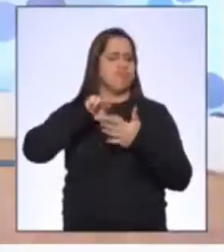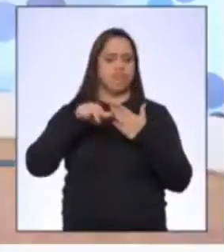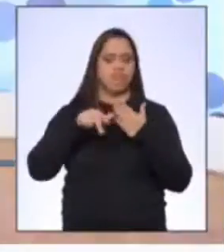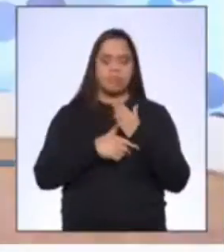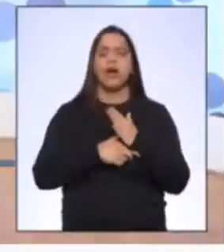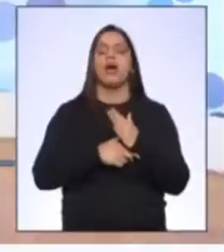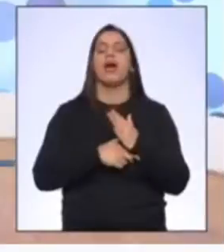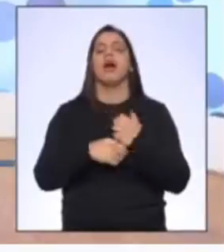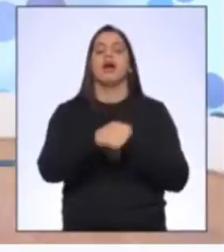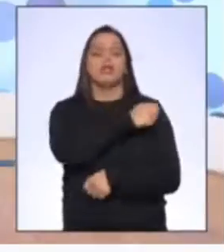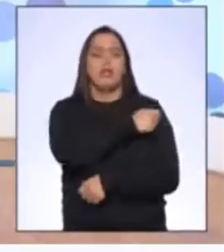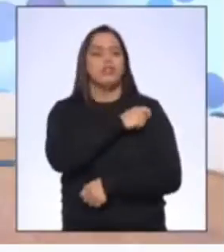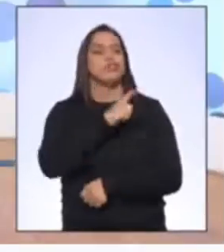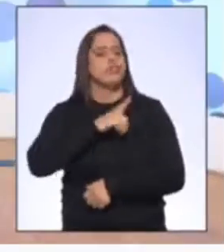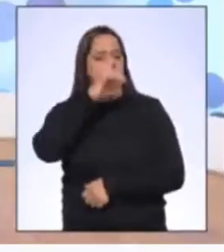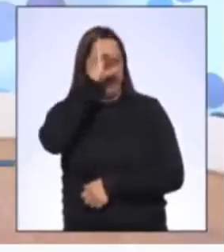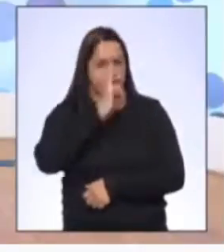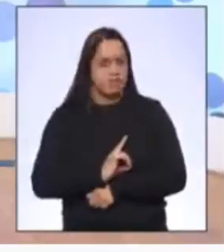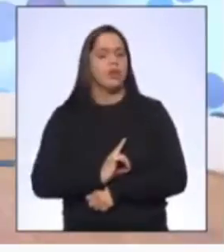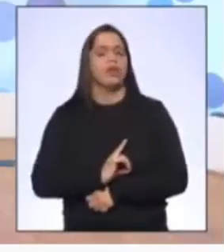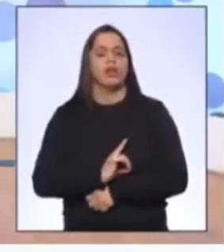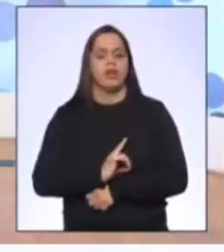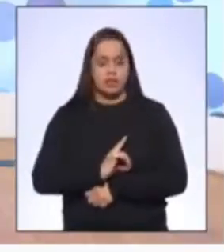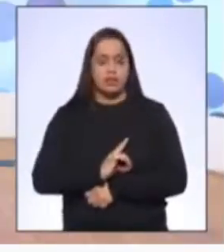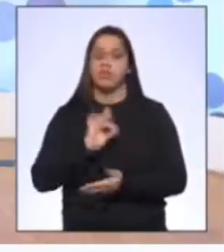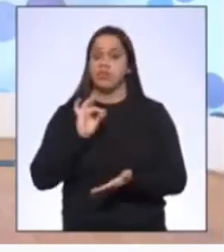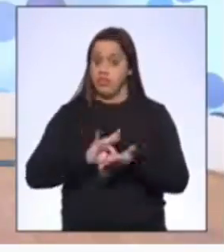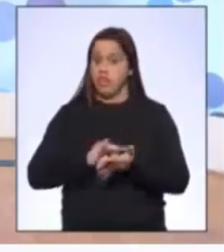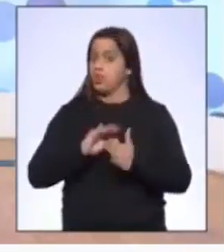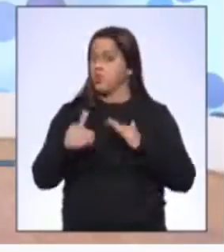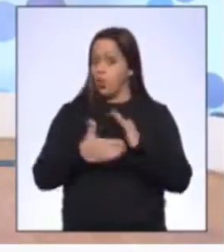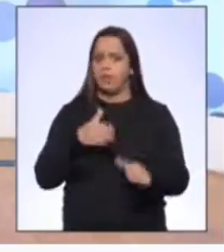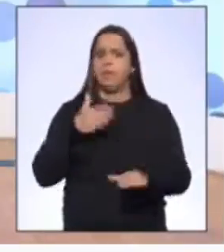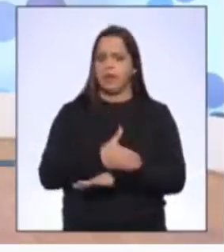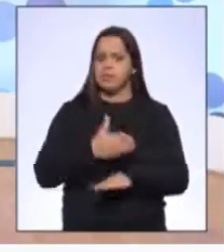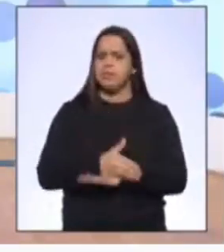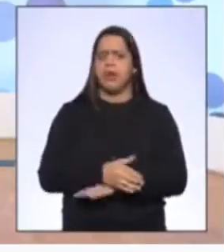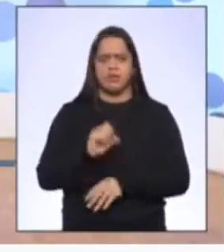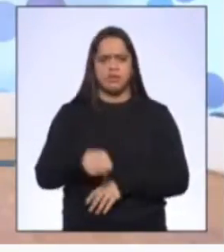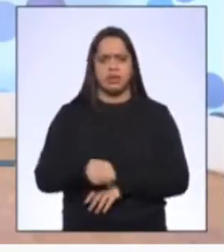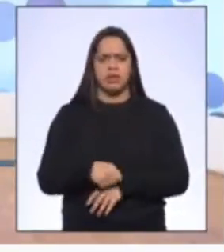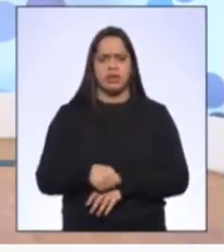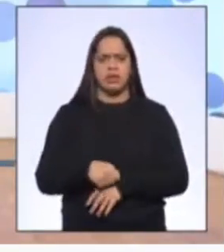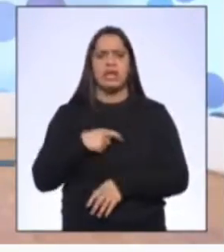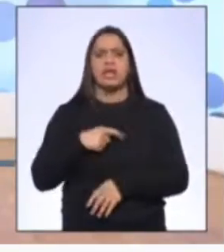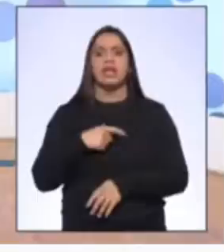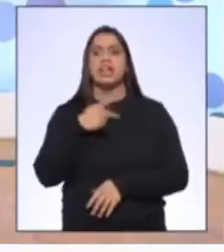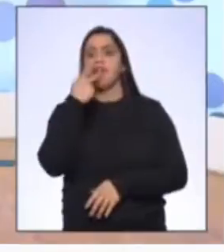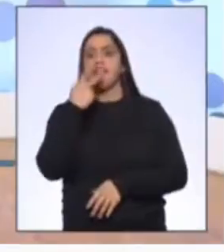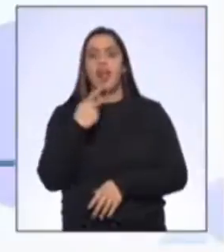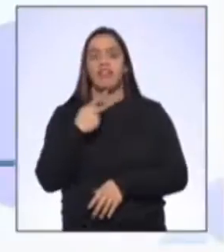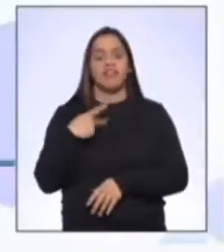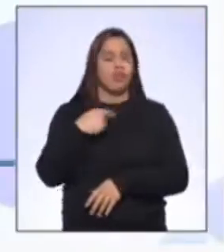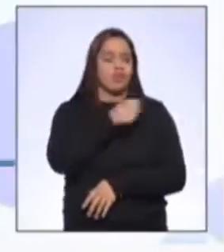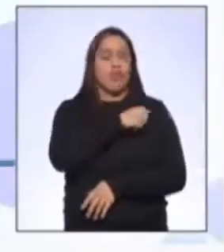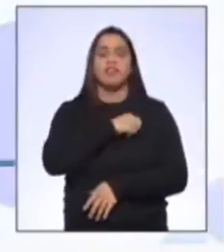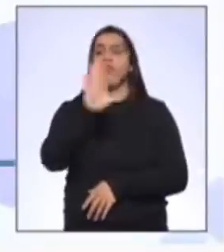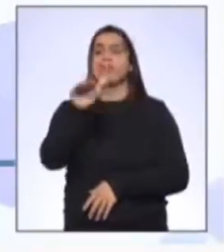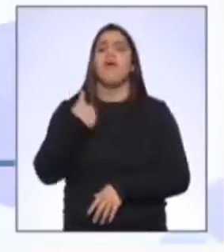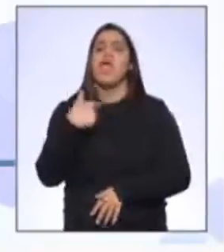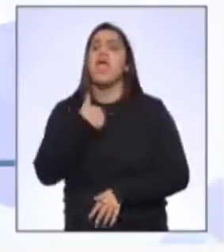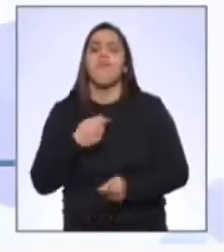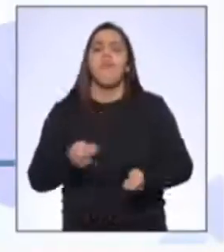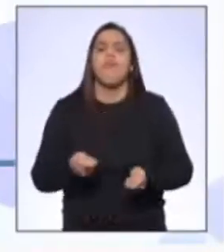é com as deficiências e sim todos eles participavam e às vezes tem até briga deixa empurrar a cadeira de